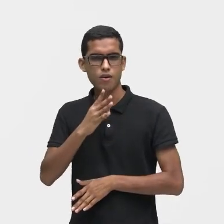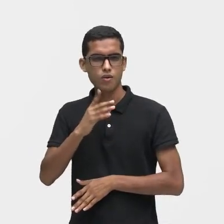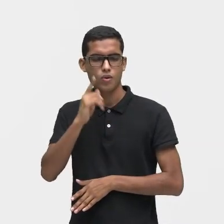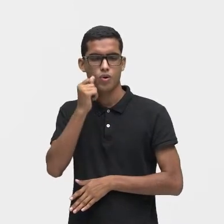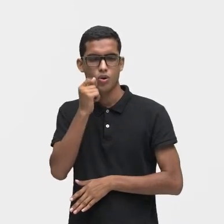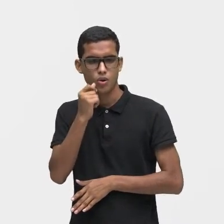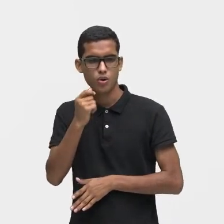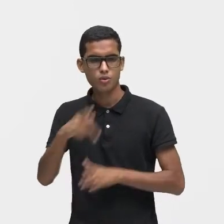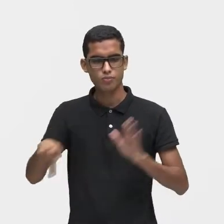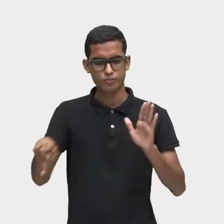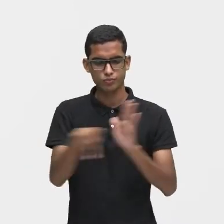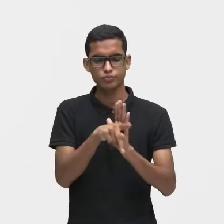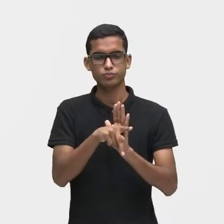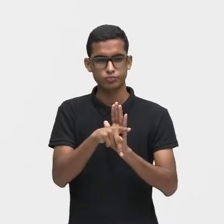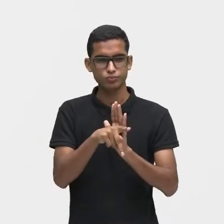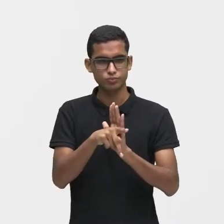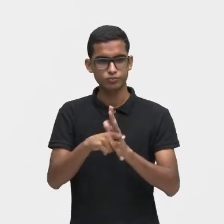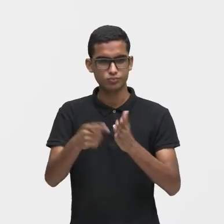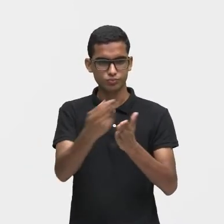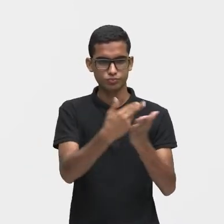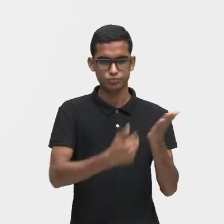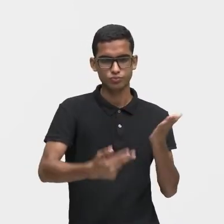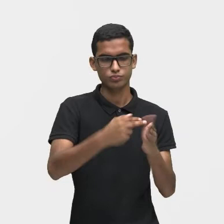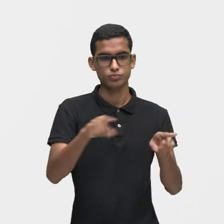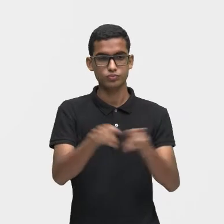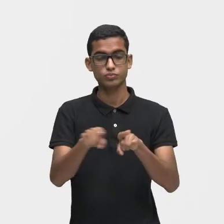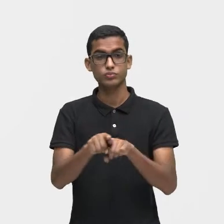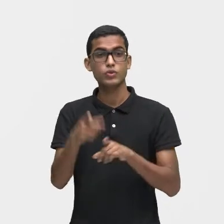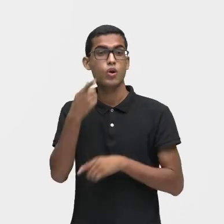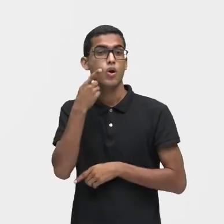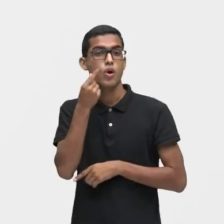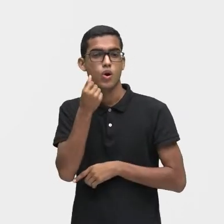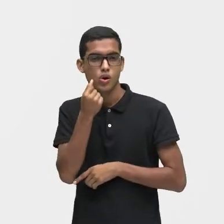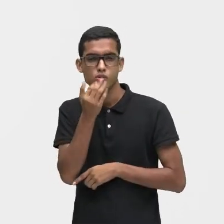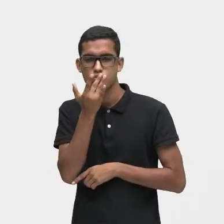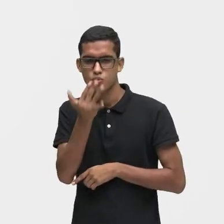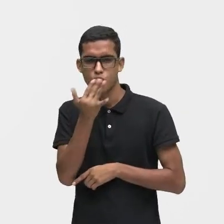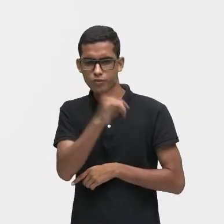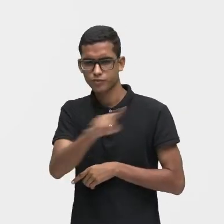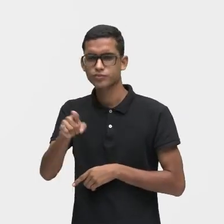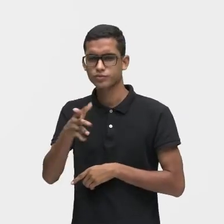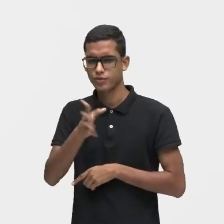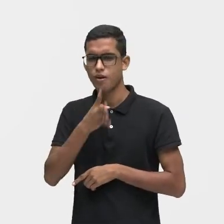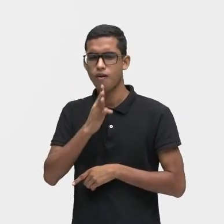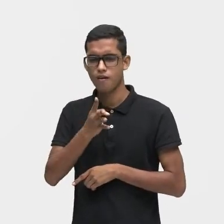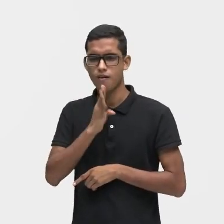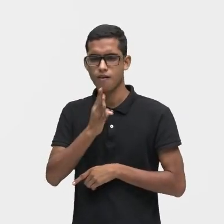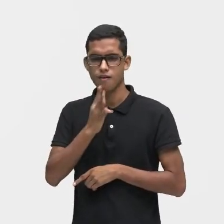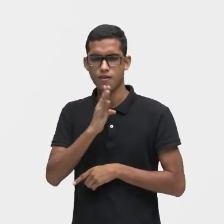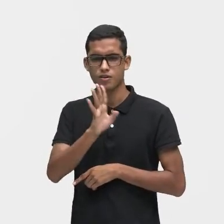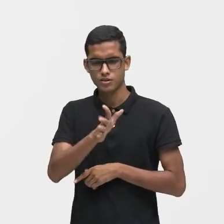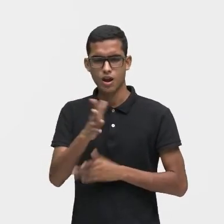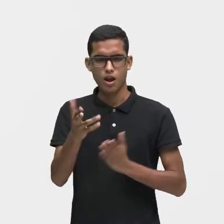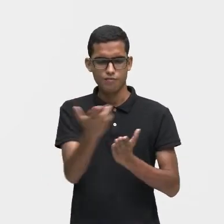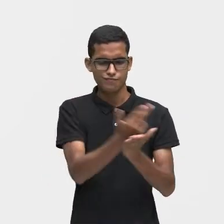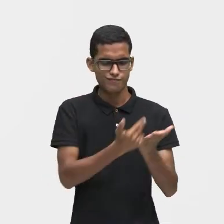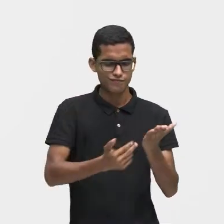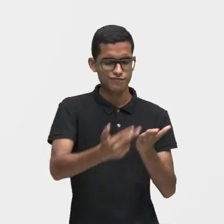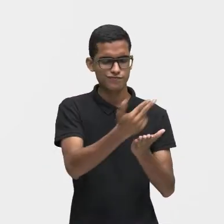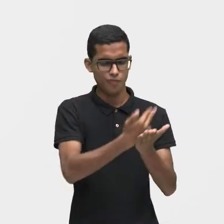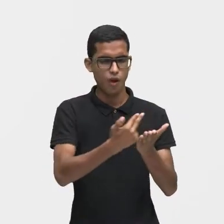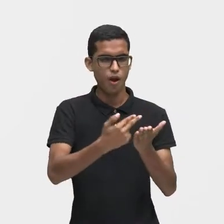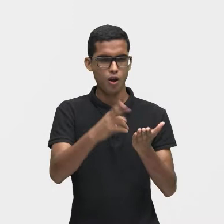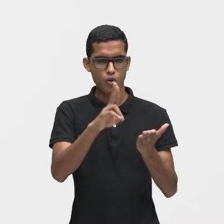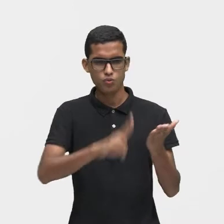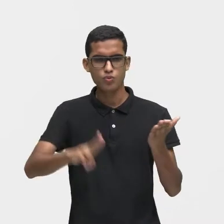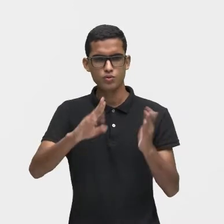também. E o lápis de cor? O lápis de cor, tenho certeza que todos vocês conhecem, que já pintaram na escola com lápis de